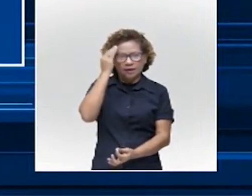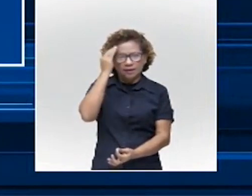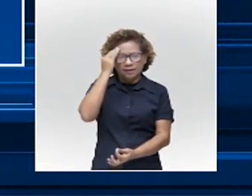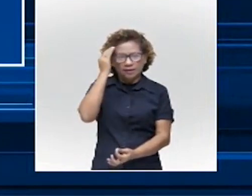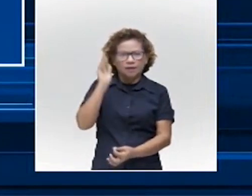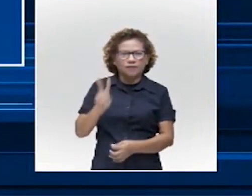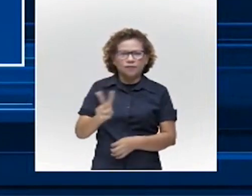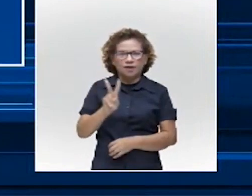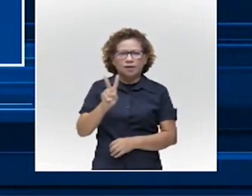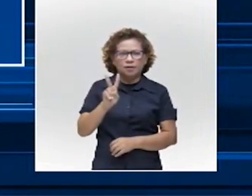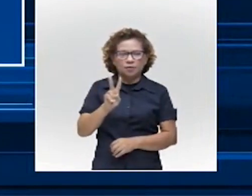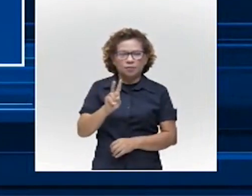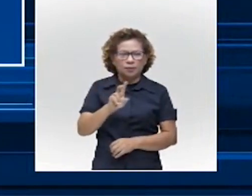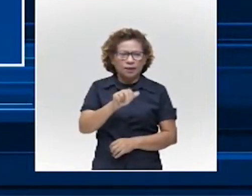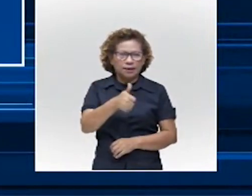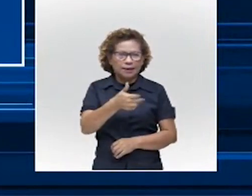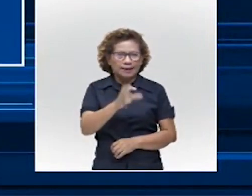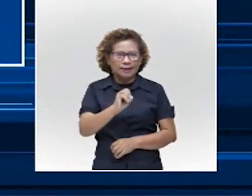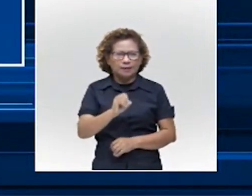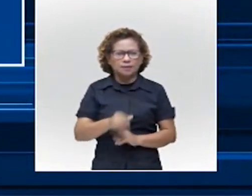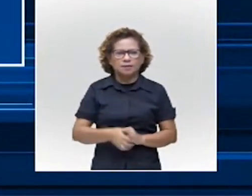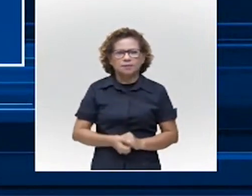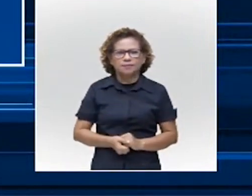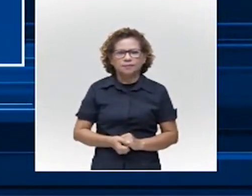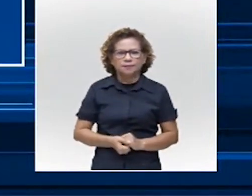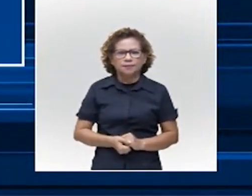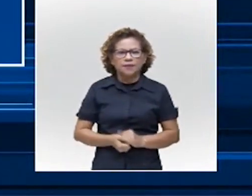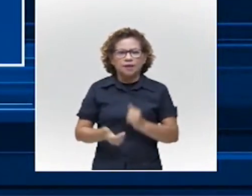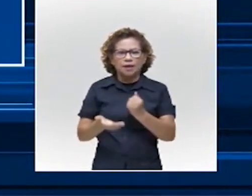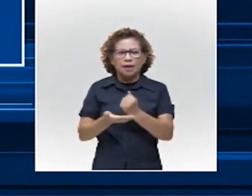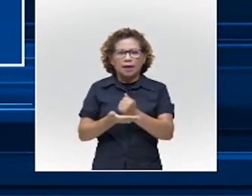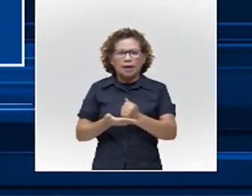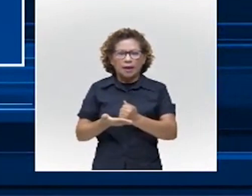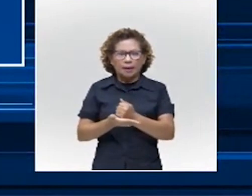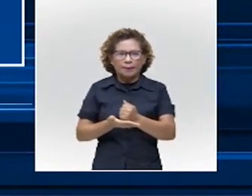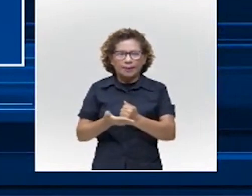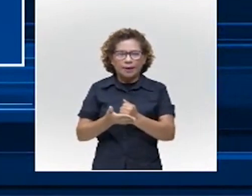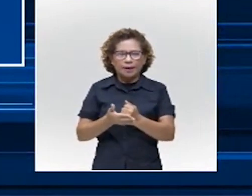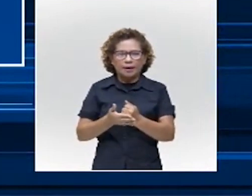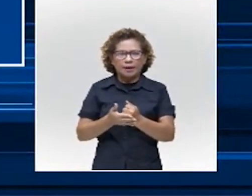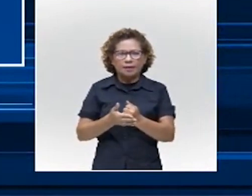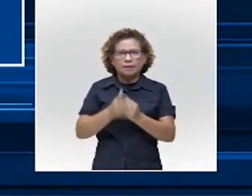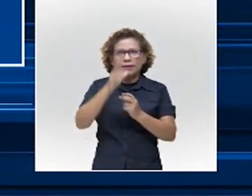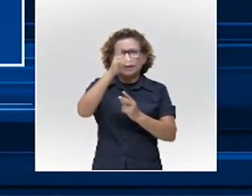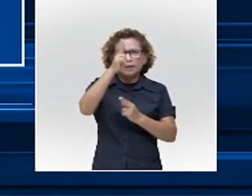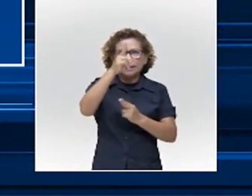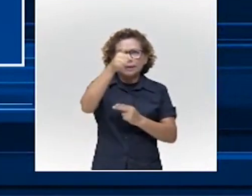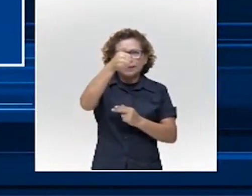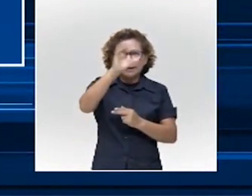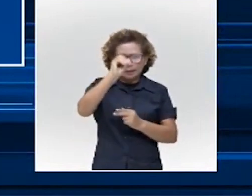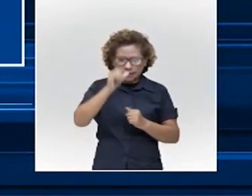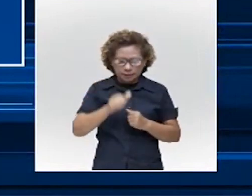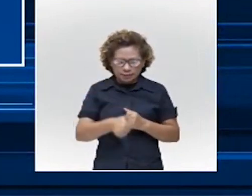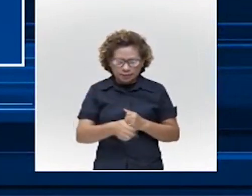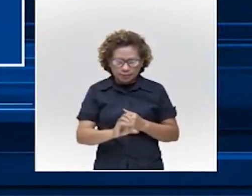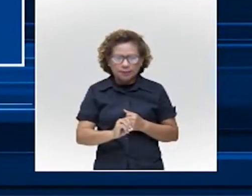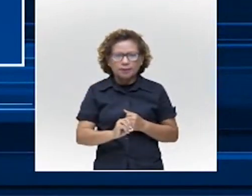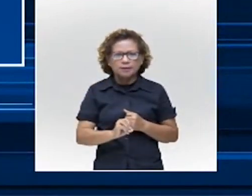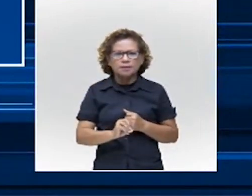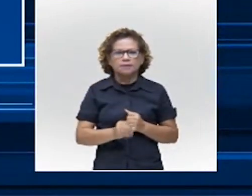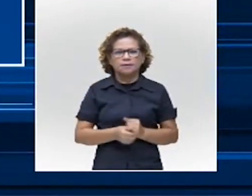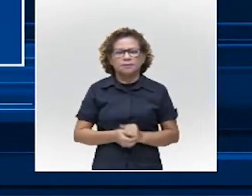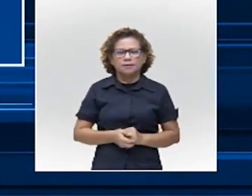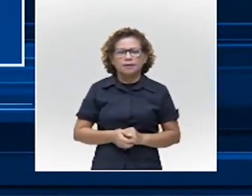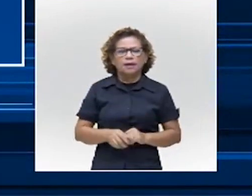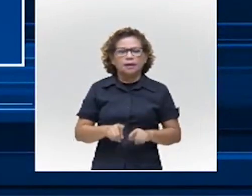que é justamente a medida da base menor lá em cima. Só que essa